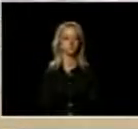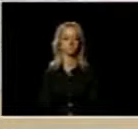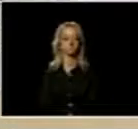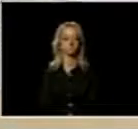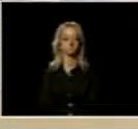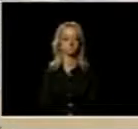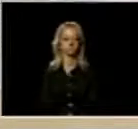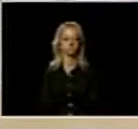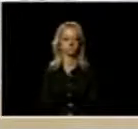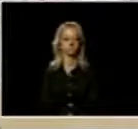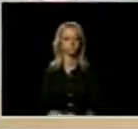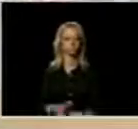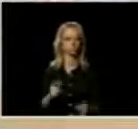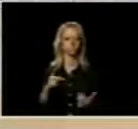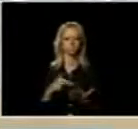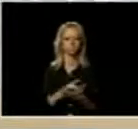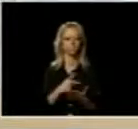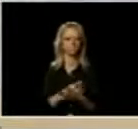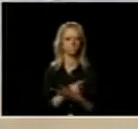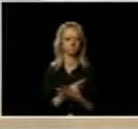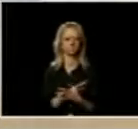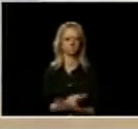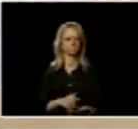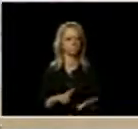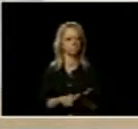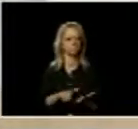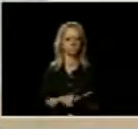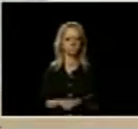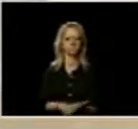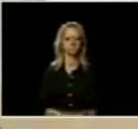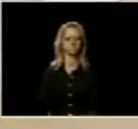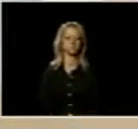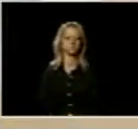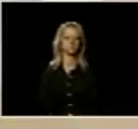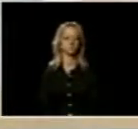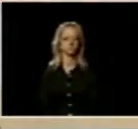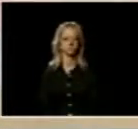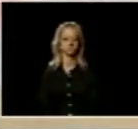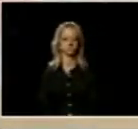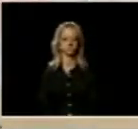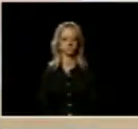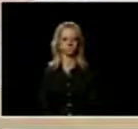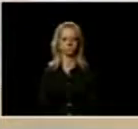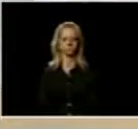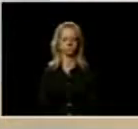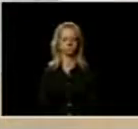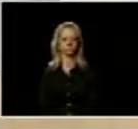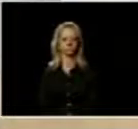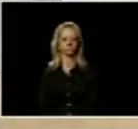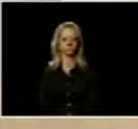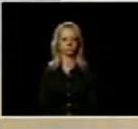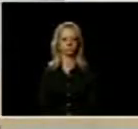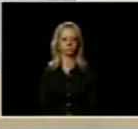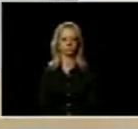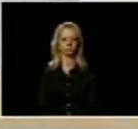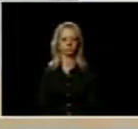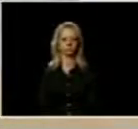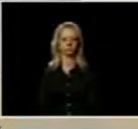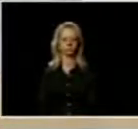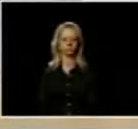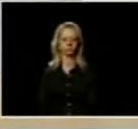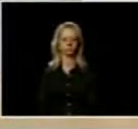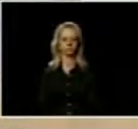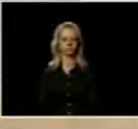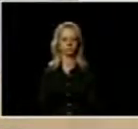um erro crasso, no material da prefeitura de 22 e na programação da Câmara de 21. A diretora de cultura ligou para o cerimonial?